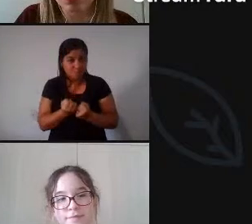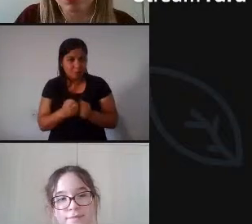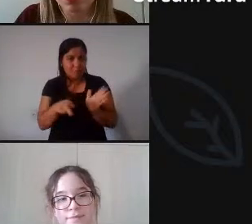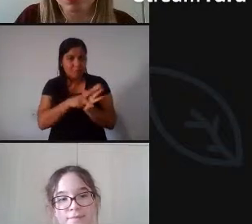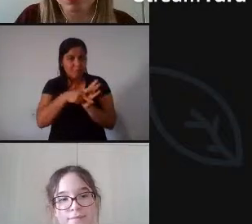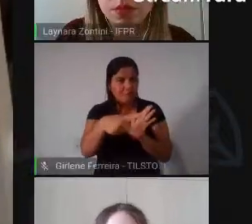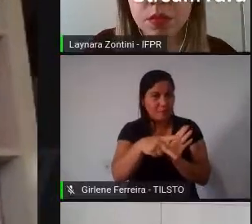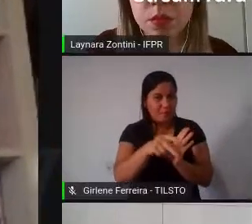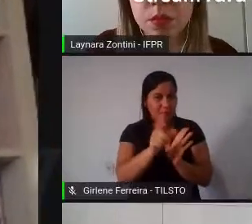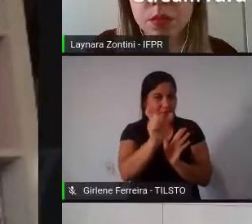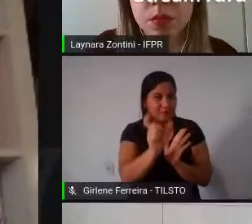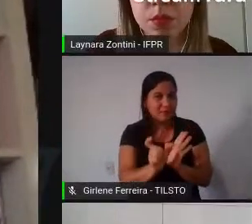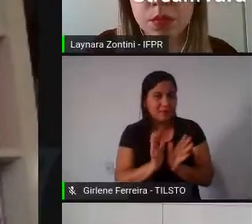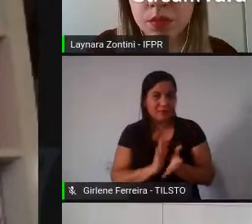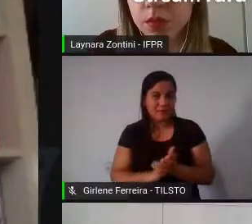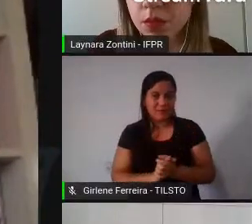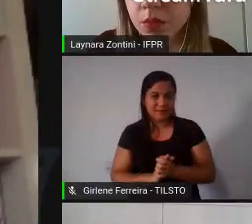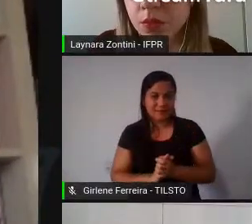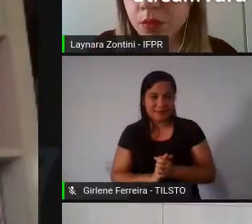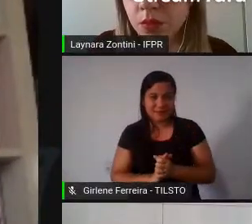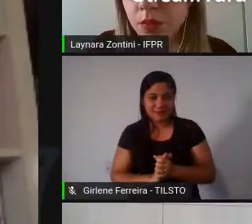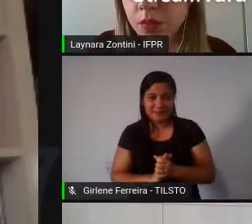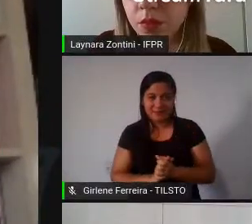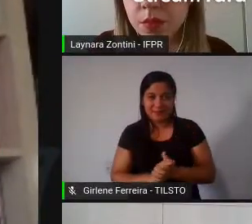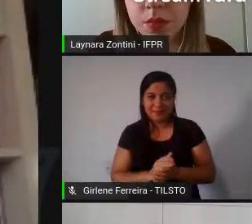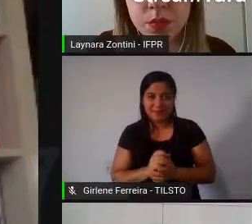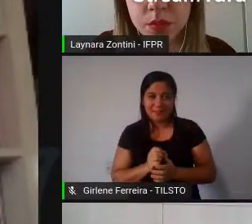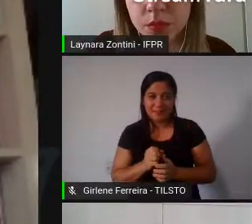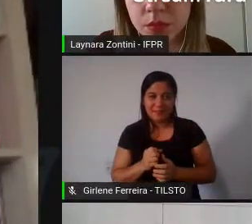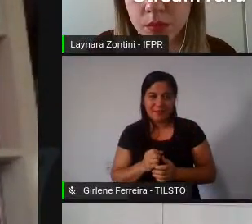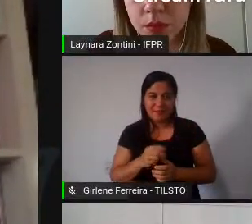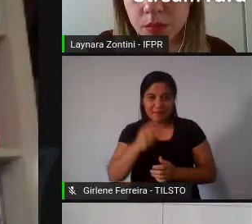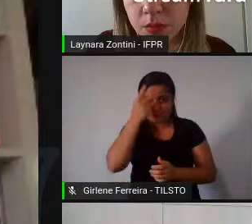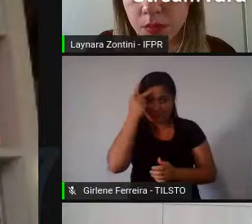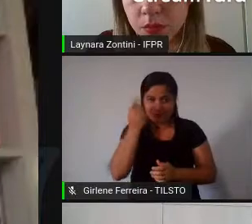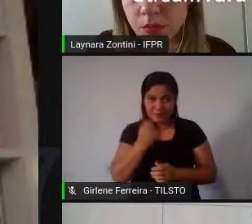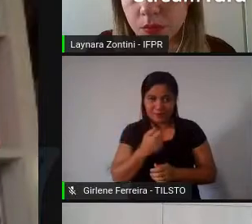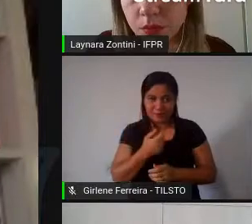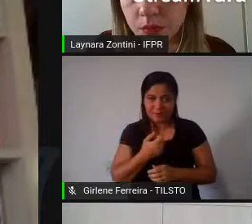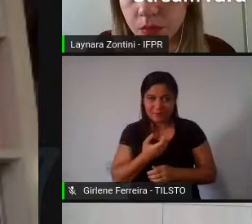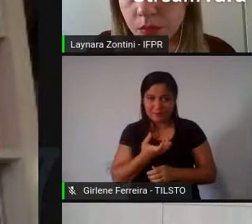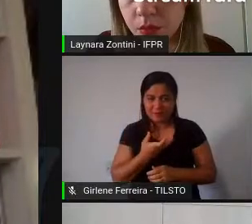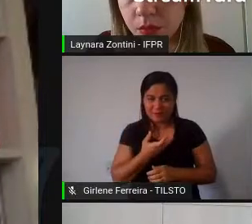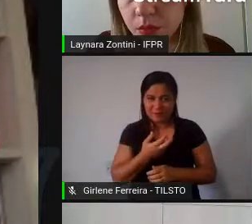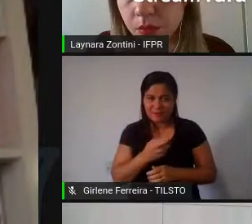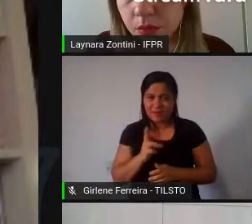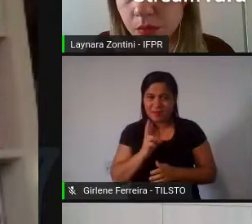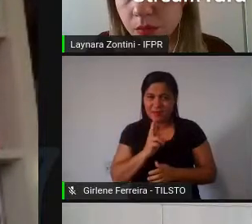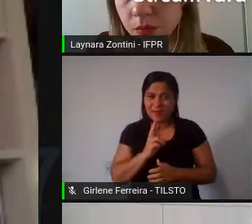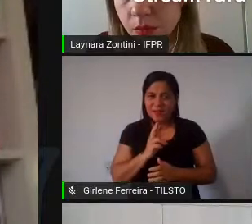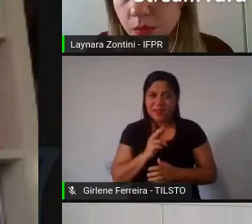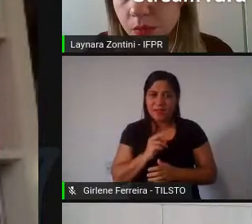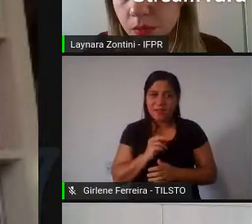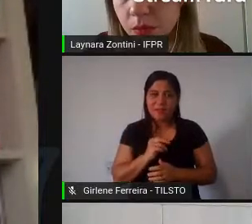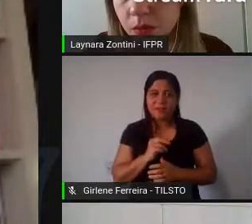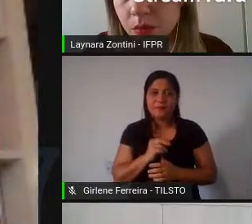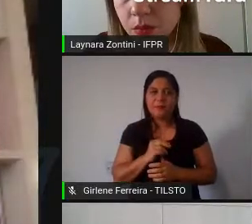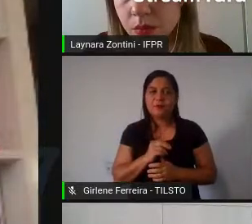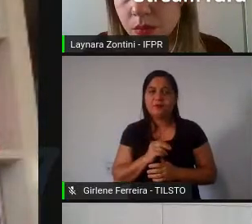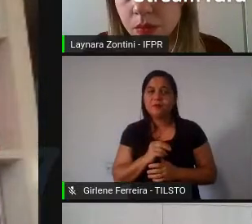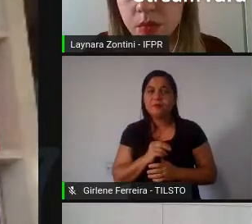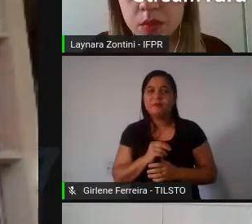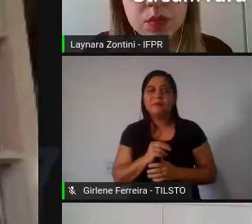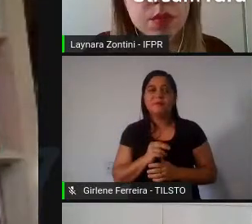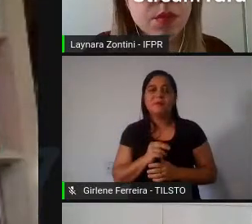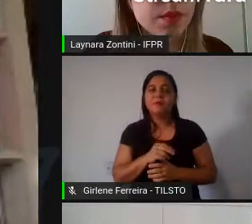alguém gostaria de responder a pergunta da Heloísa de Souza sobre como que a condição financeira ajudou, atrapalhou,